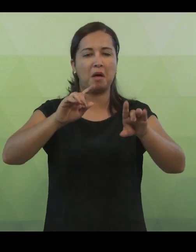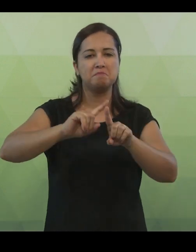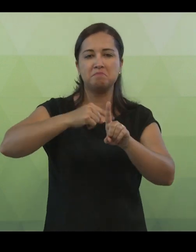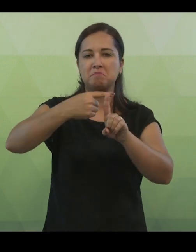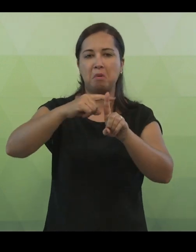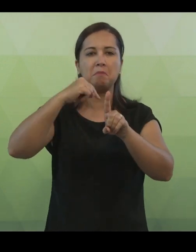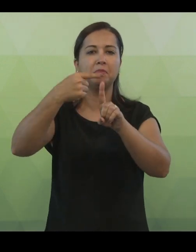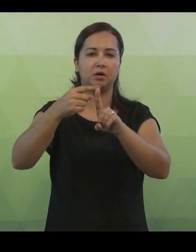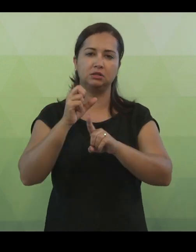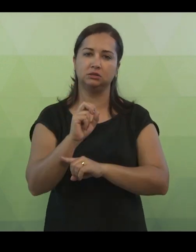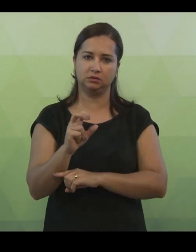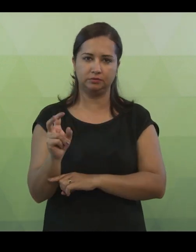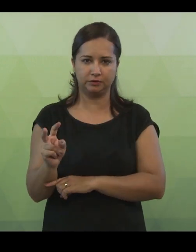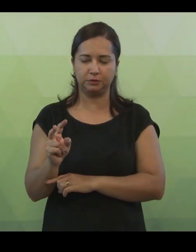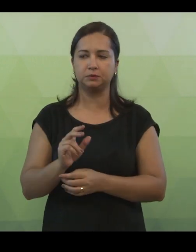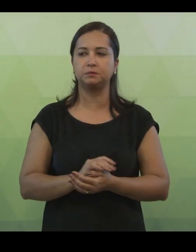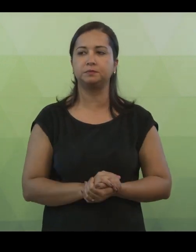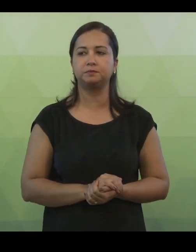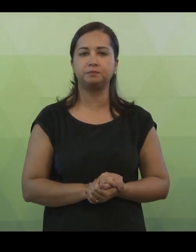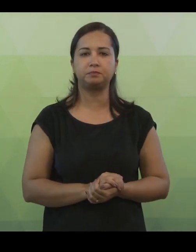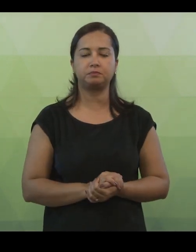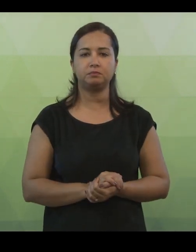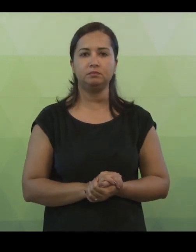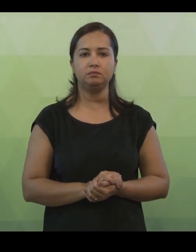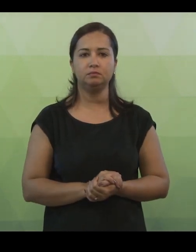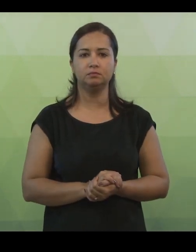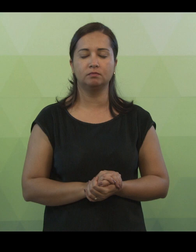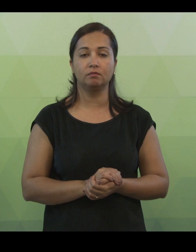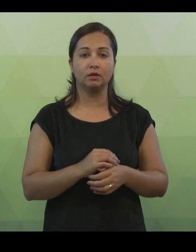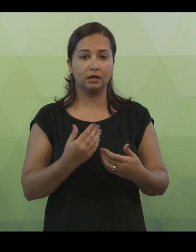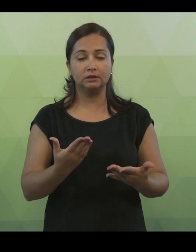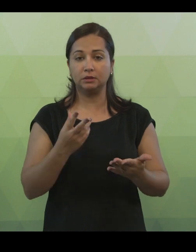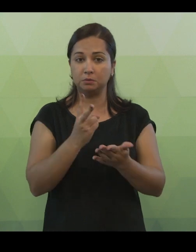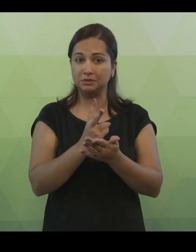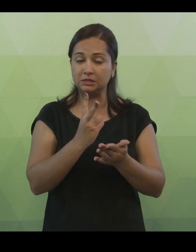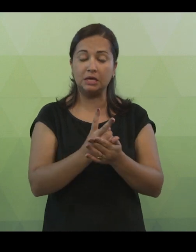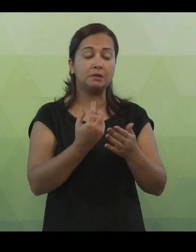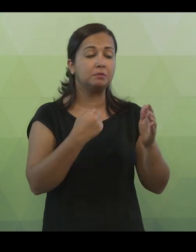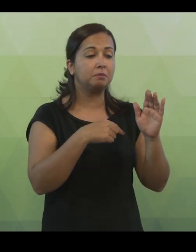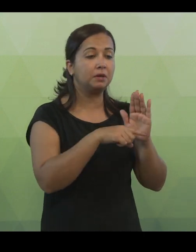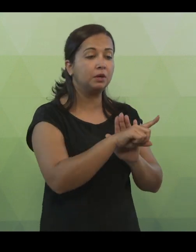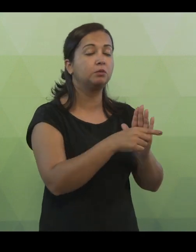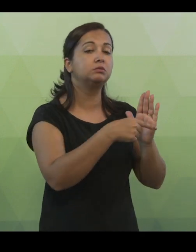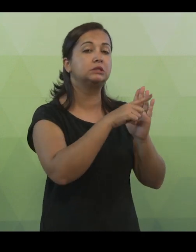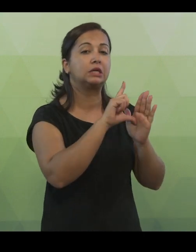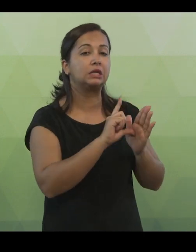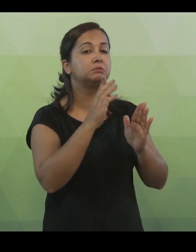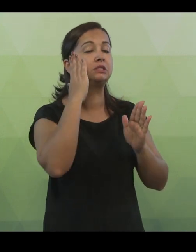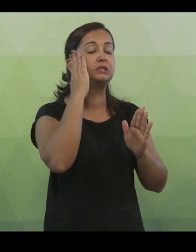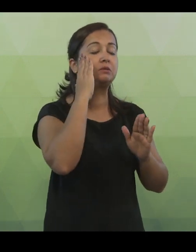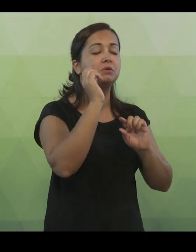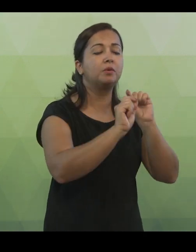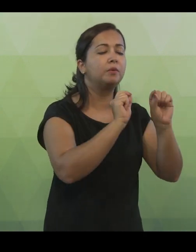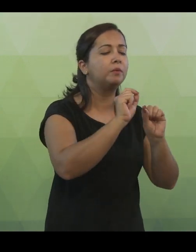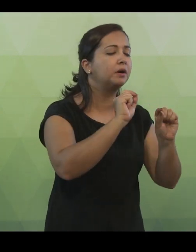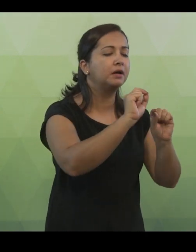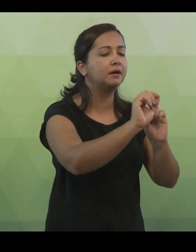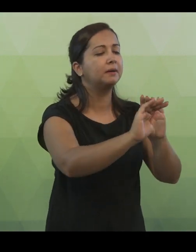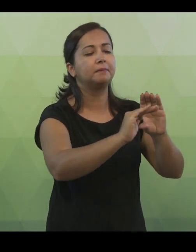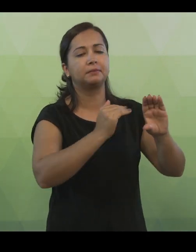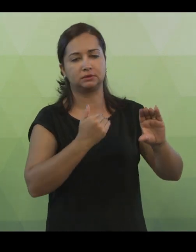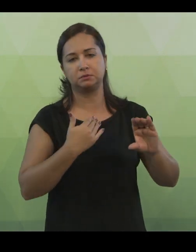mensagens, né, ainda mais, tá? Não custa checar, tá? Cheque sempre antes de vocês clicarem, né, antes de abrir qualquer